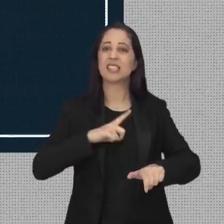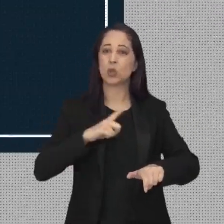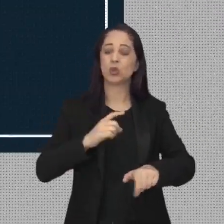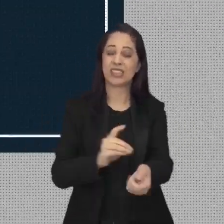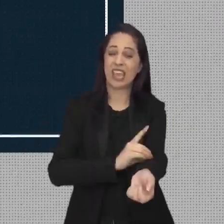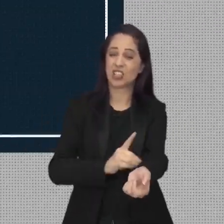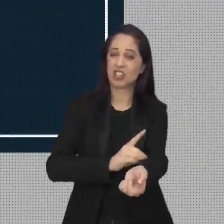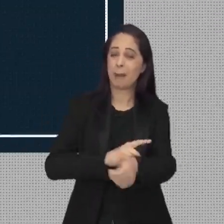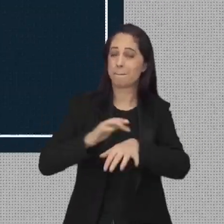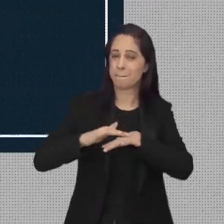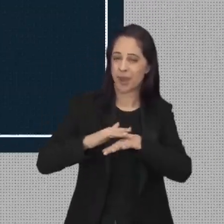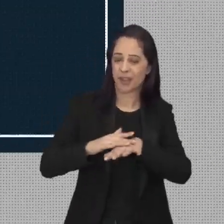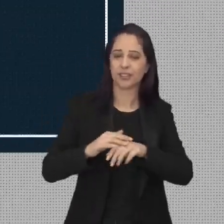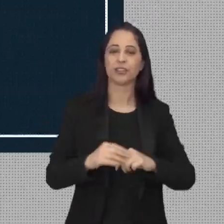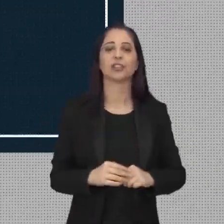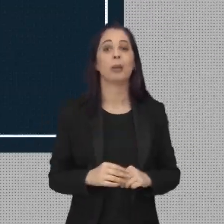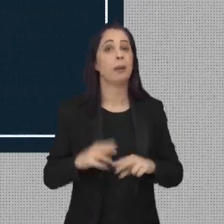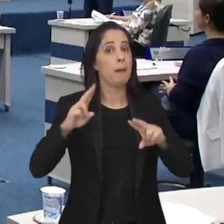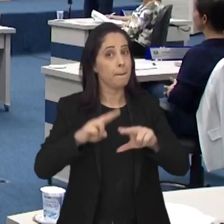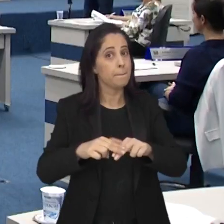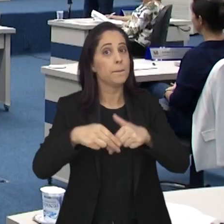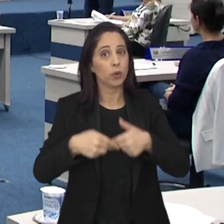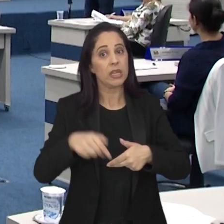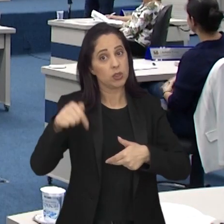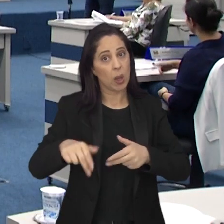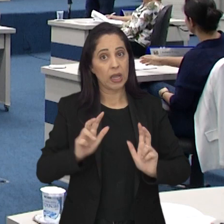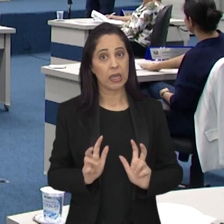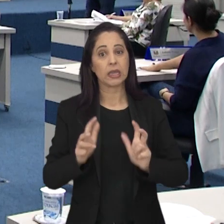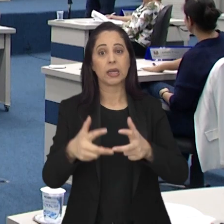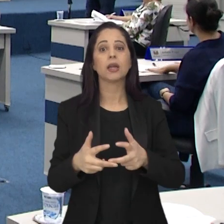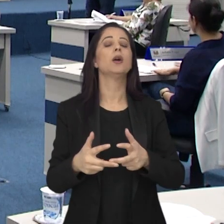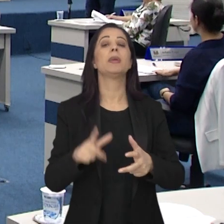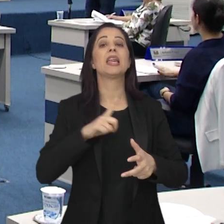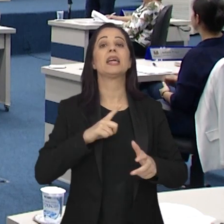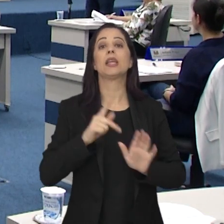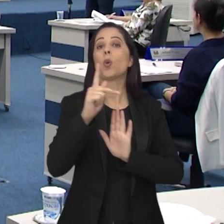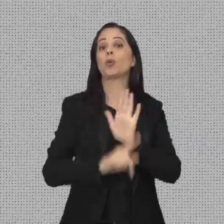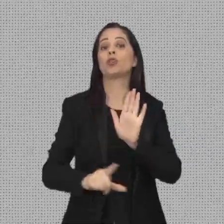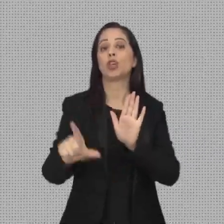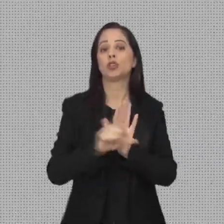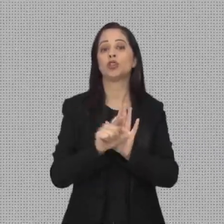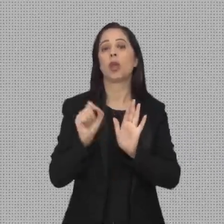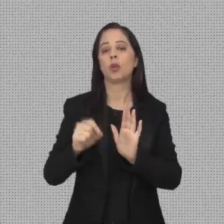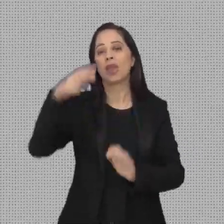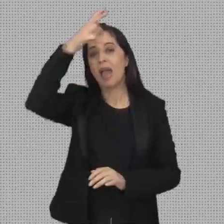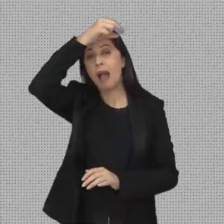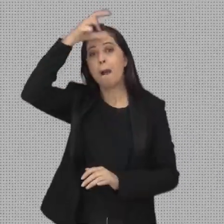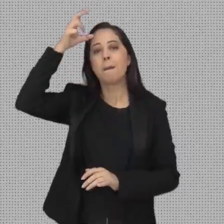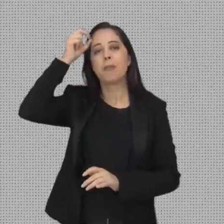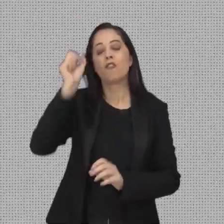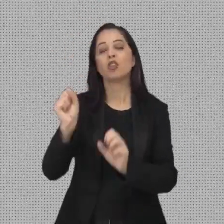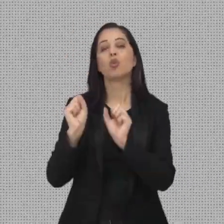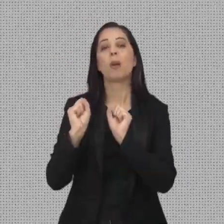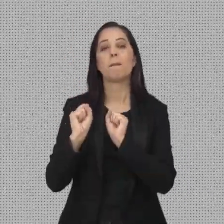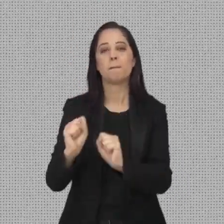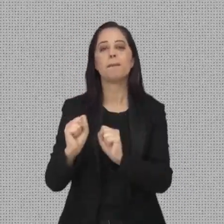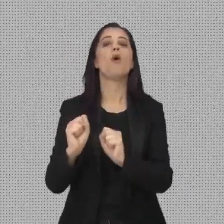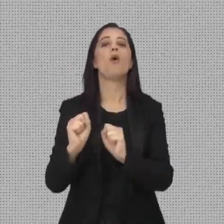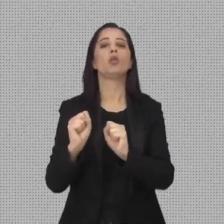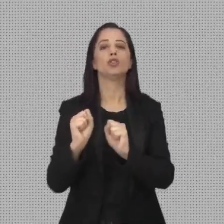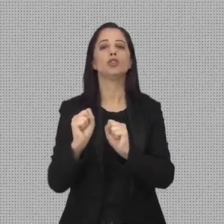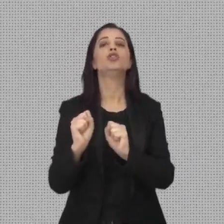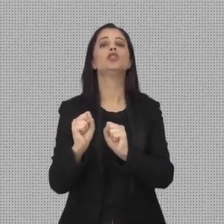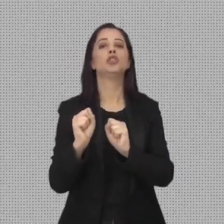doença, incluindo crianças e adolescentes. Diante dessa realidade, tramita na Câmara projeto de lei que autoriza o poder público